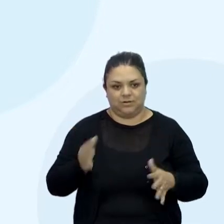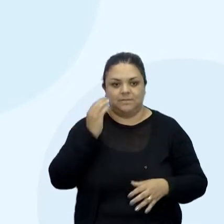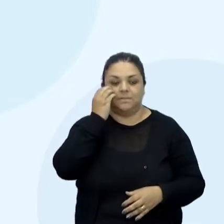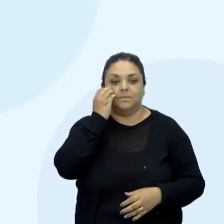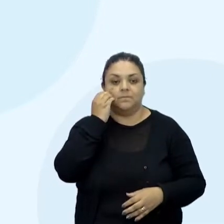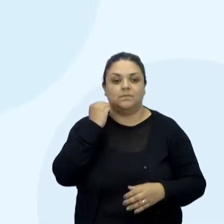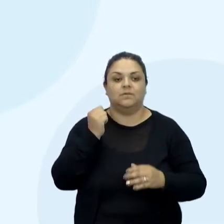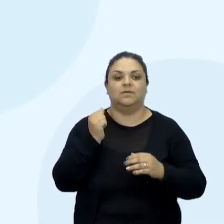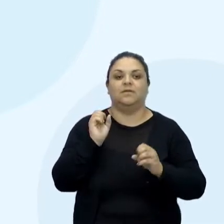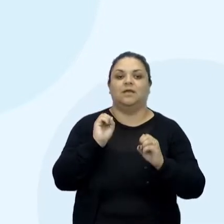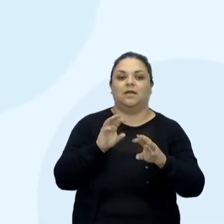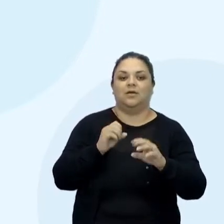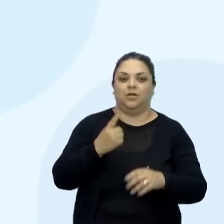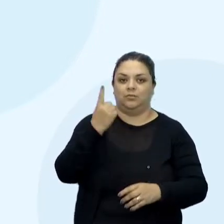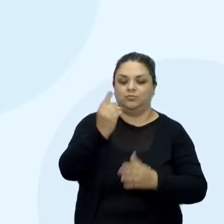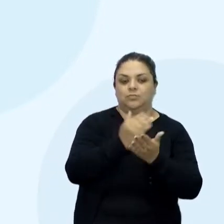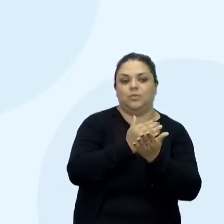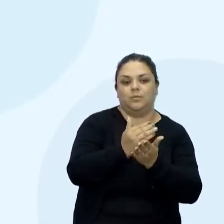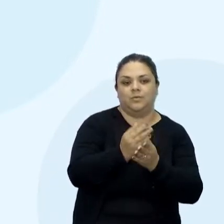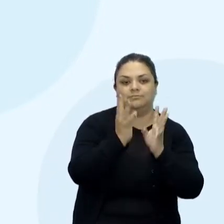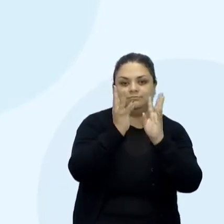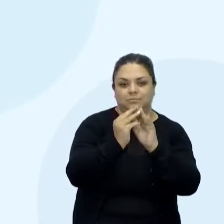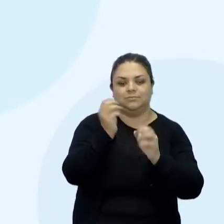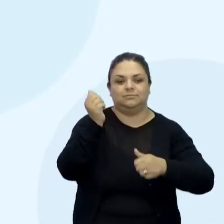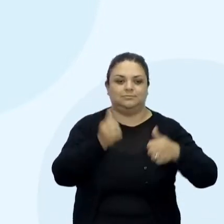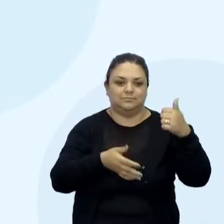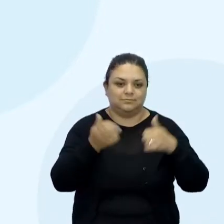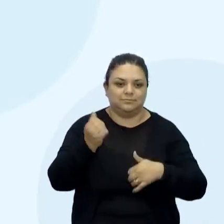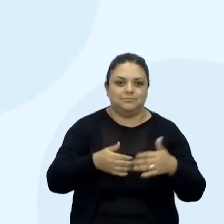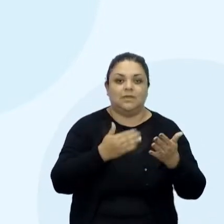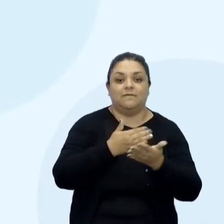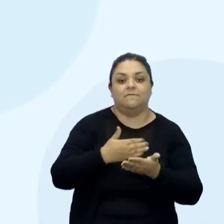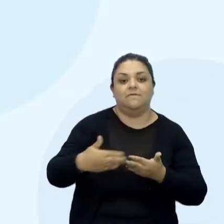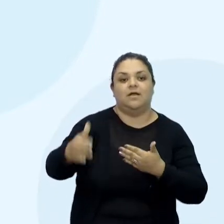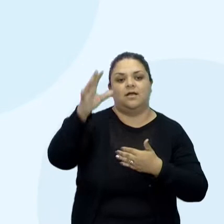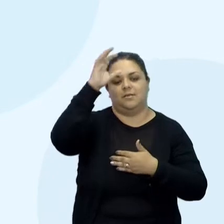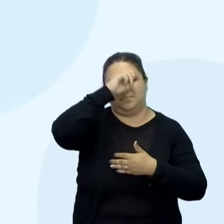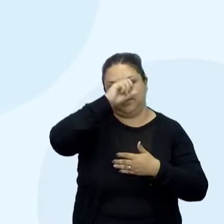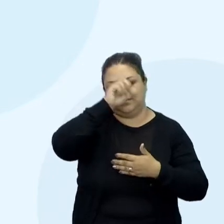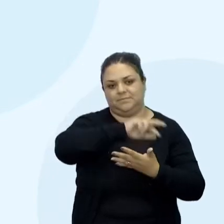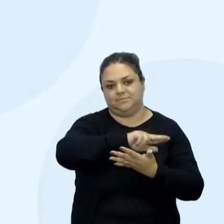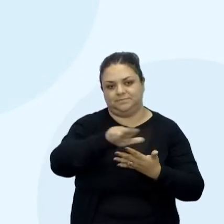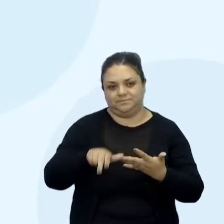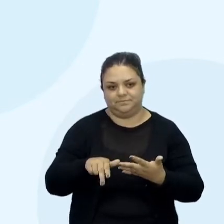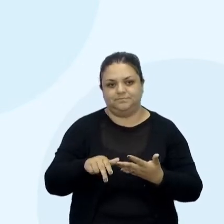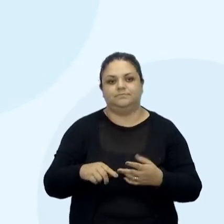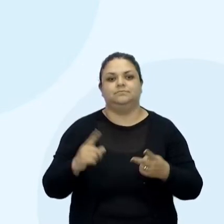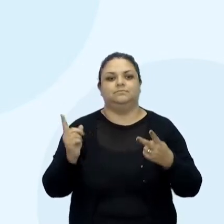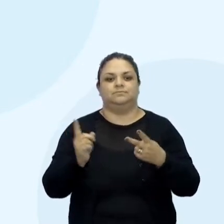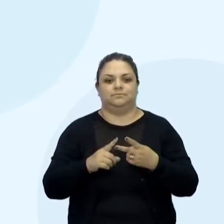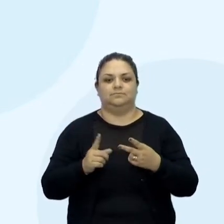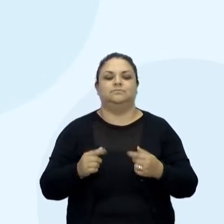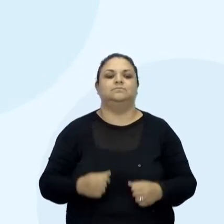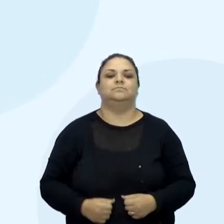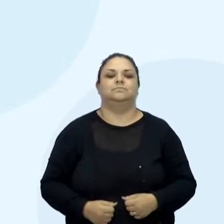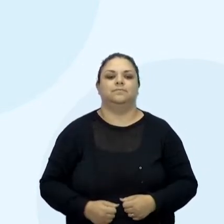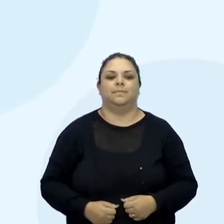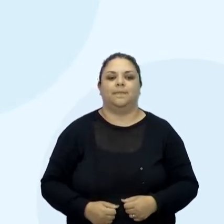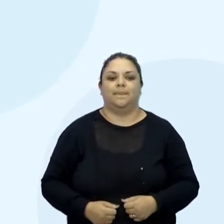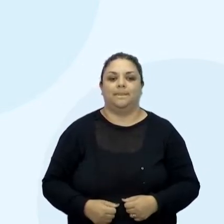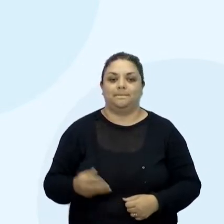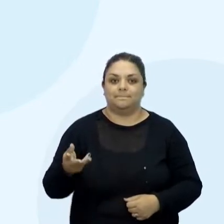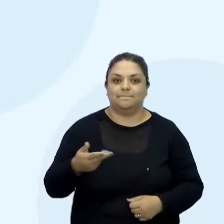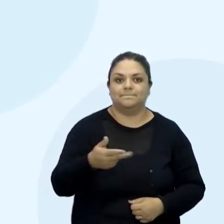Então, na aula 1 eu fiz uma introdução ali com vocês sobre o Everest. Depois eu entrei já com a química, falando sobre a questão